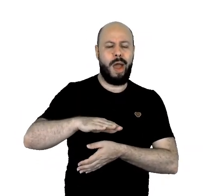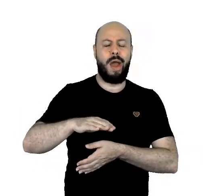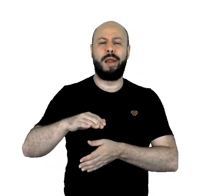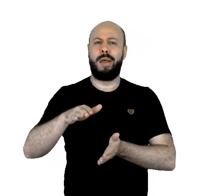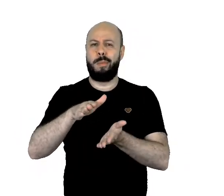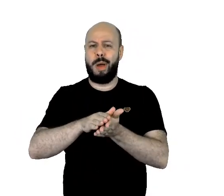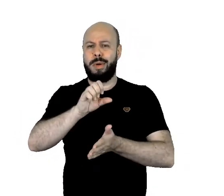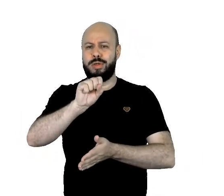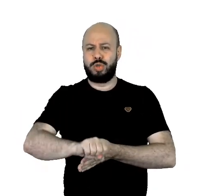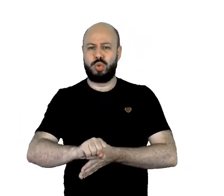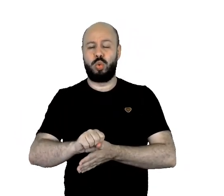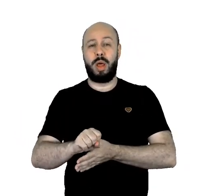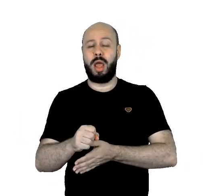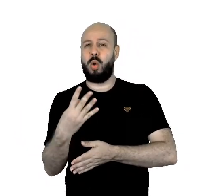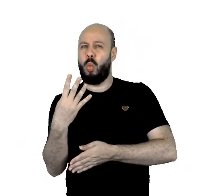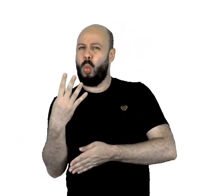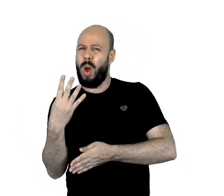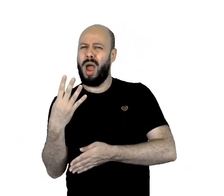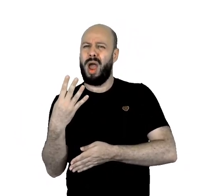4 pessoas.